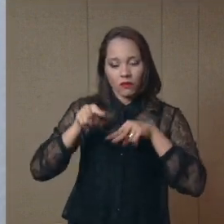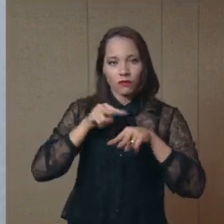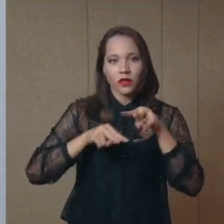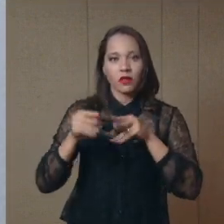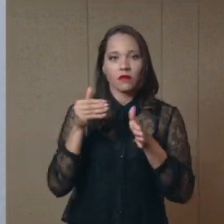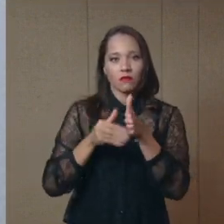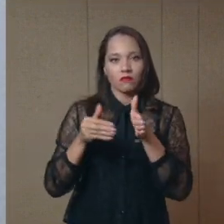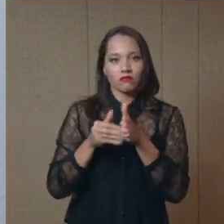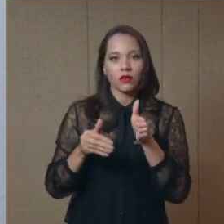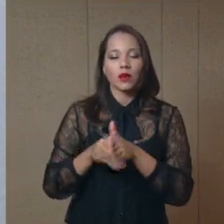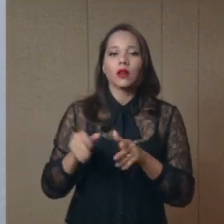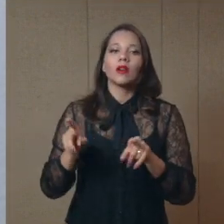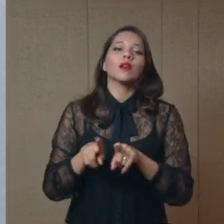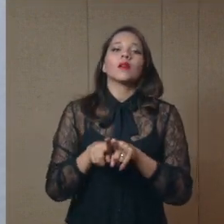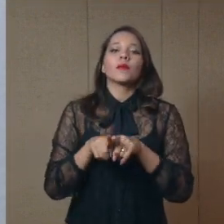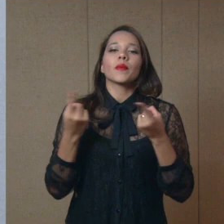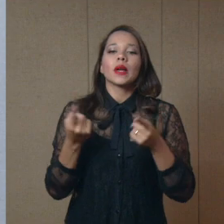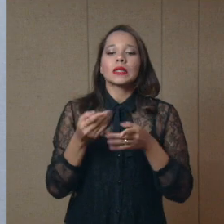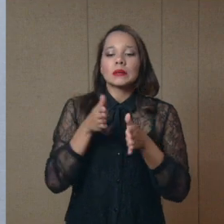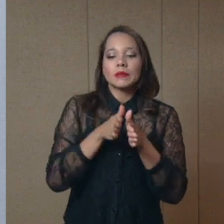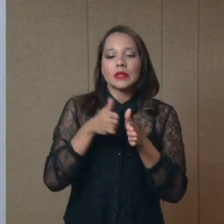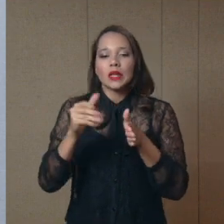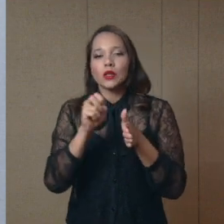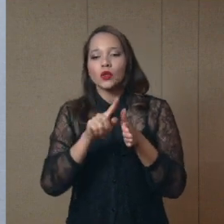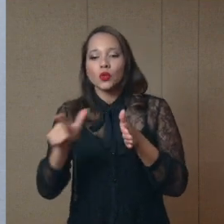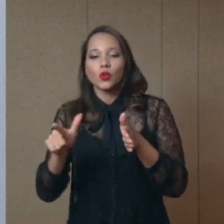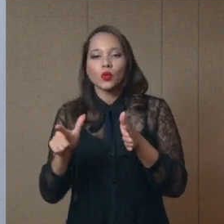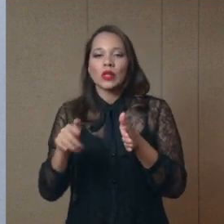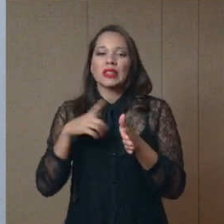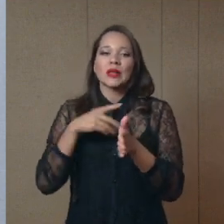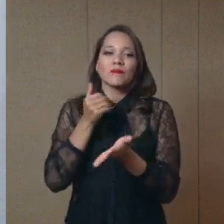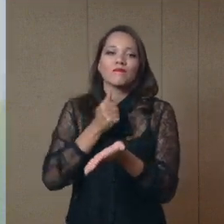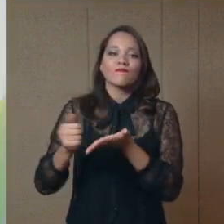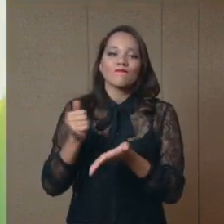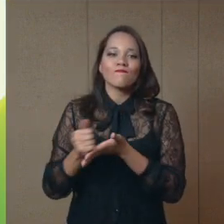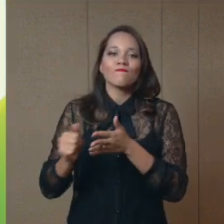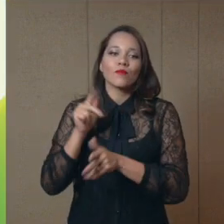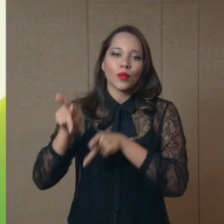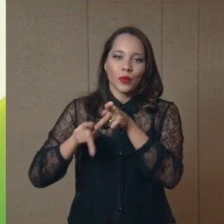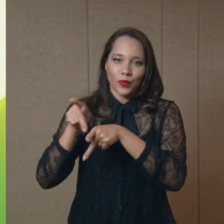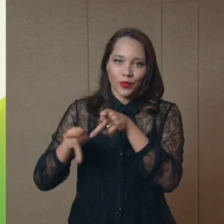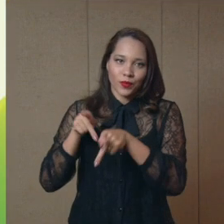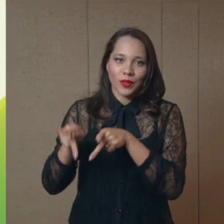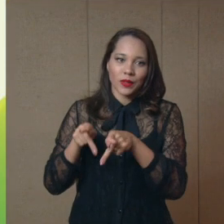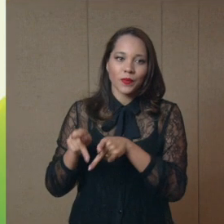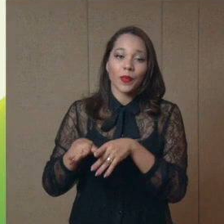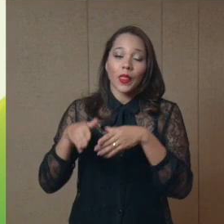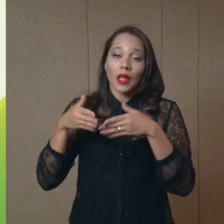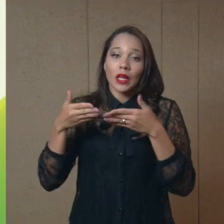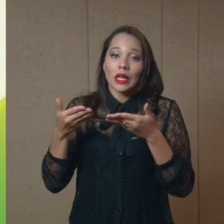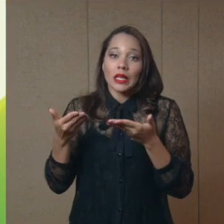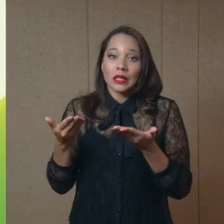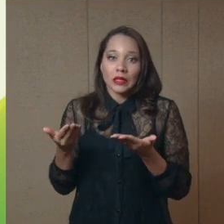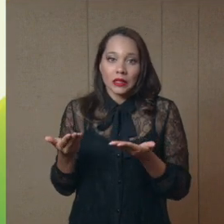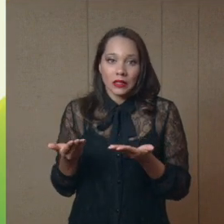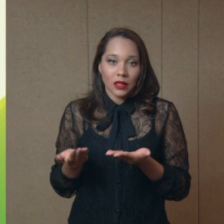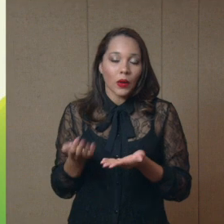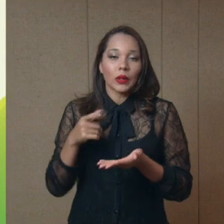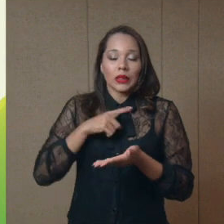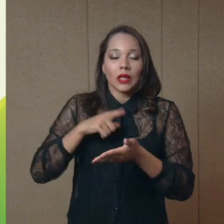da faixa de fronteira mas o a metade sul do rio grande do sul tem perdido população então a gente tem uma questão